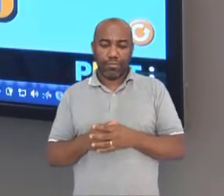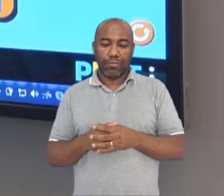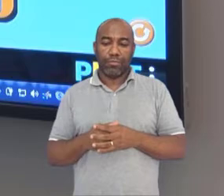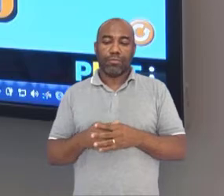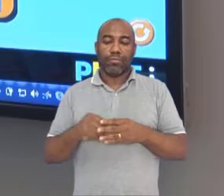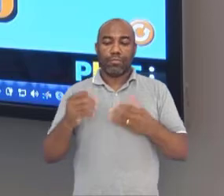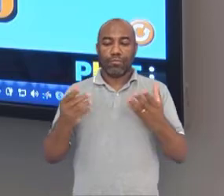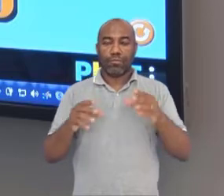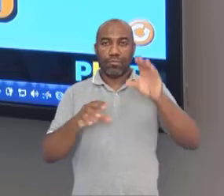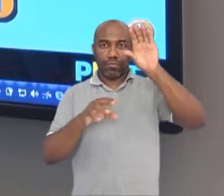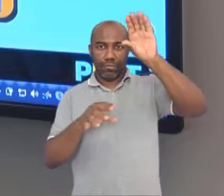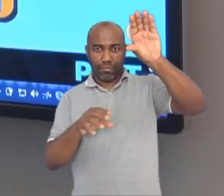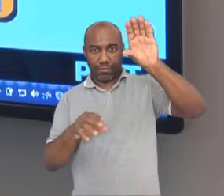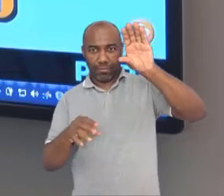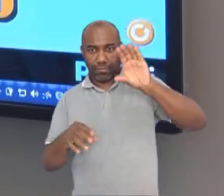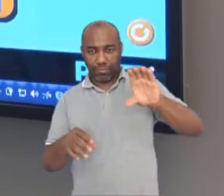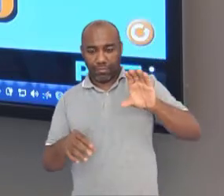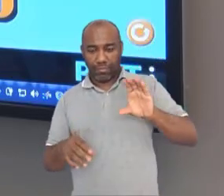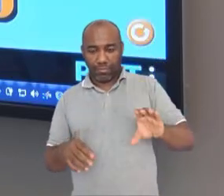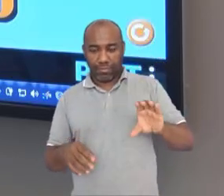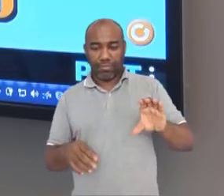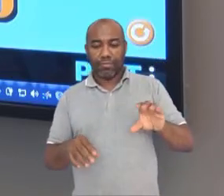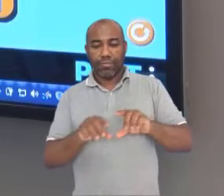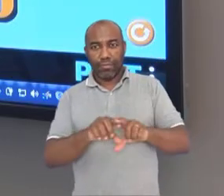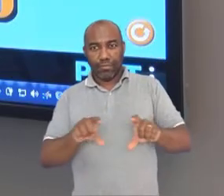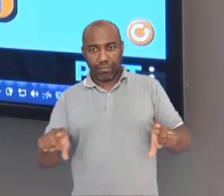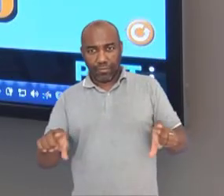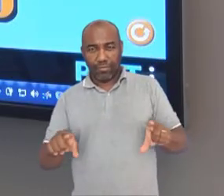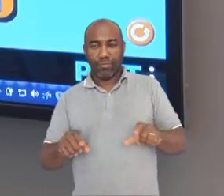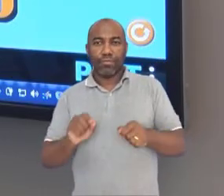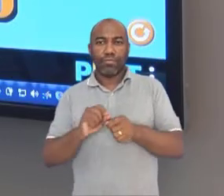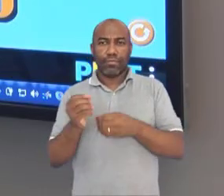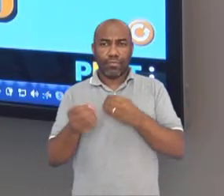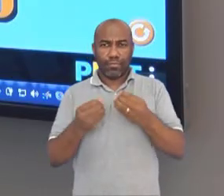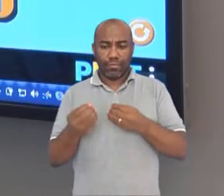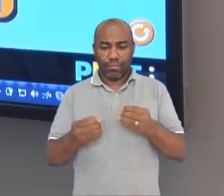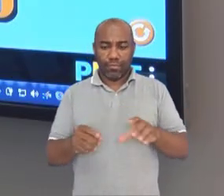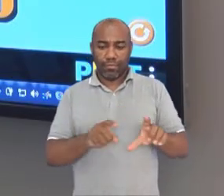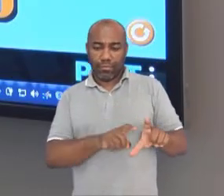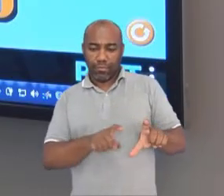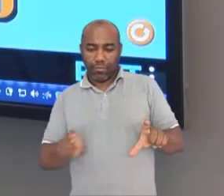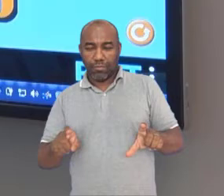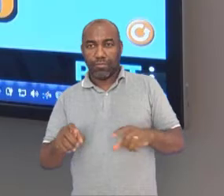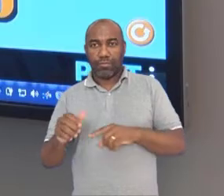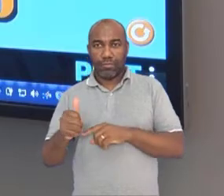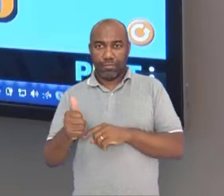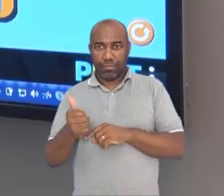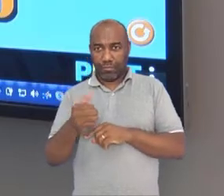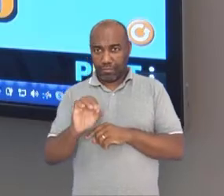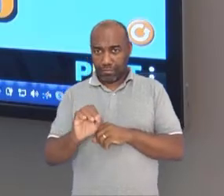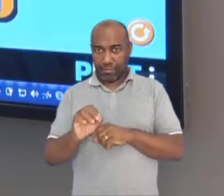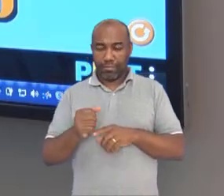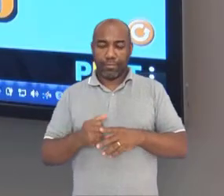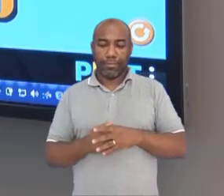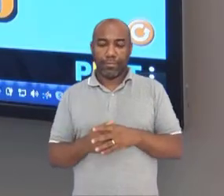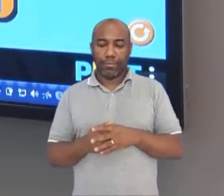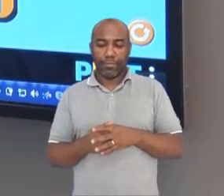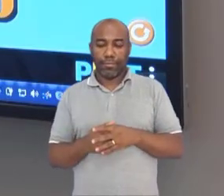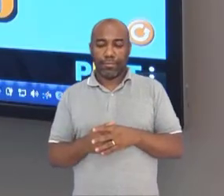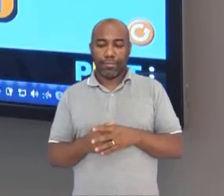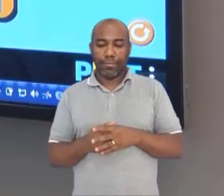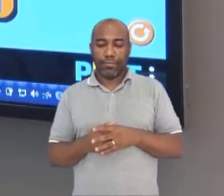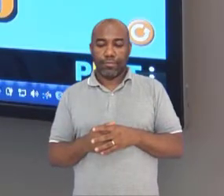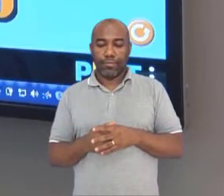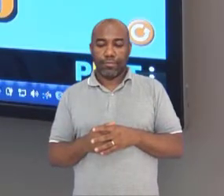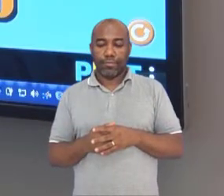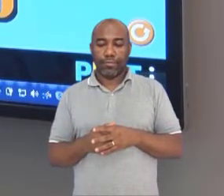aqui o mesmo valor de 10. Olha